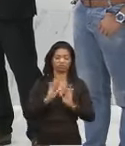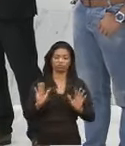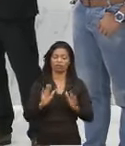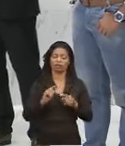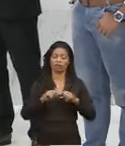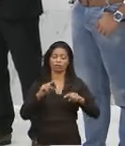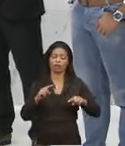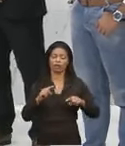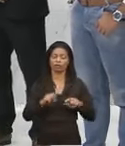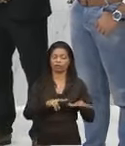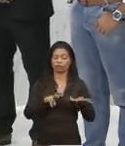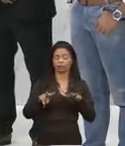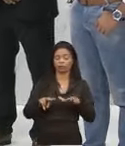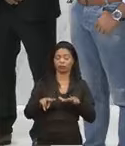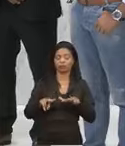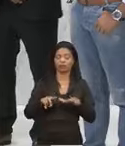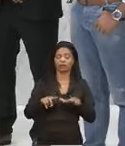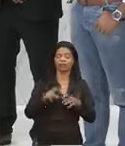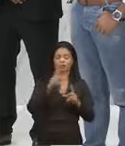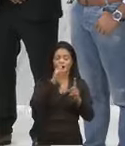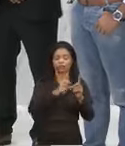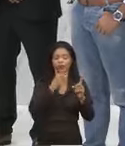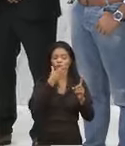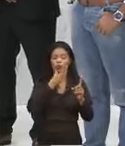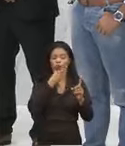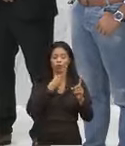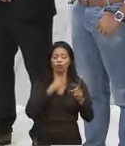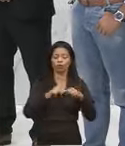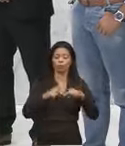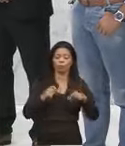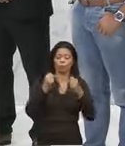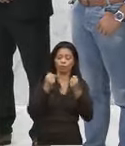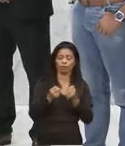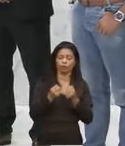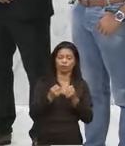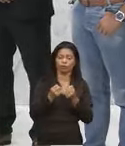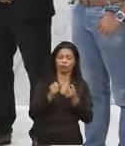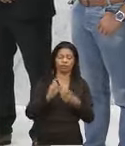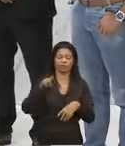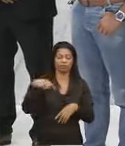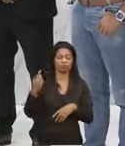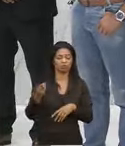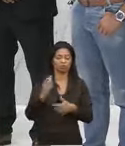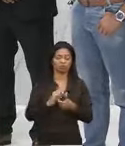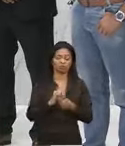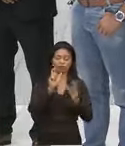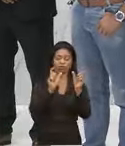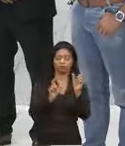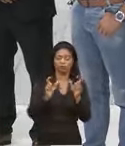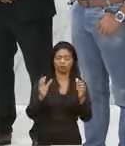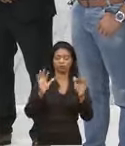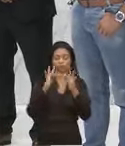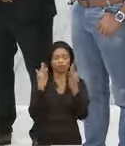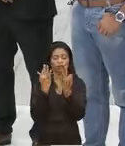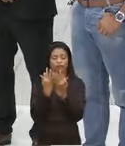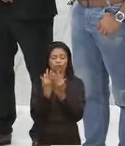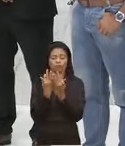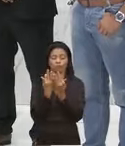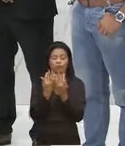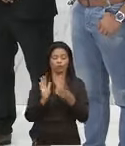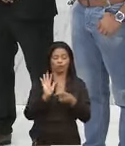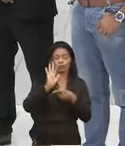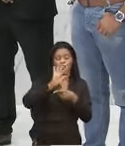essa semana foi Jefferson, mas pode ser um de nós, pode ser um parente nosso. Então, a solidariedade, o amor